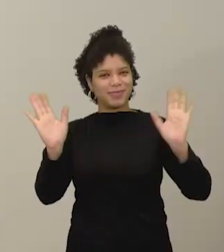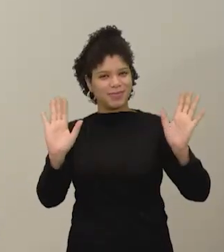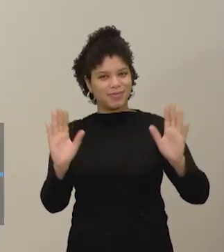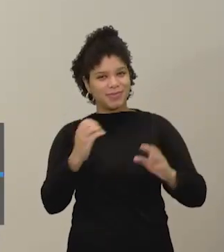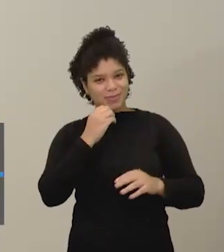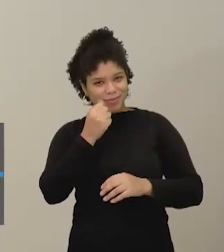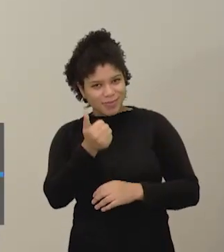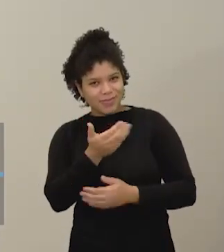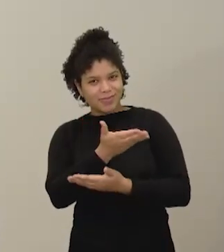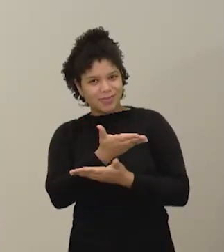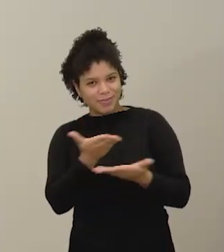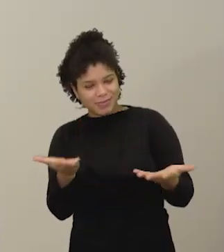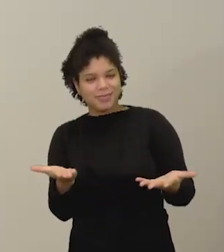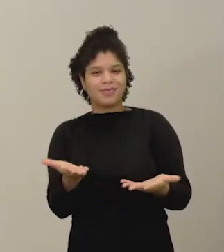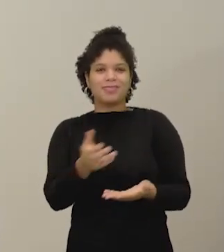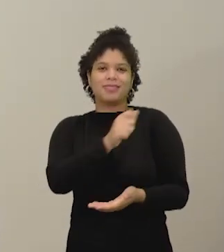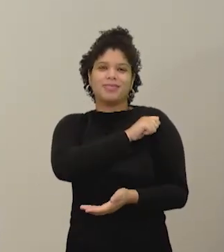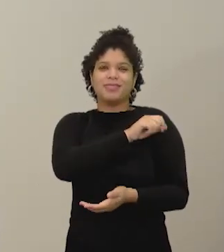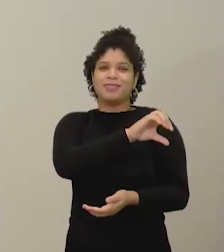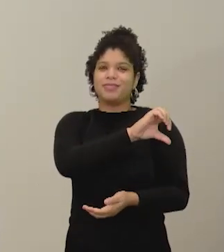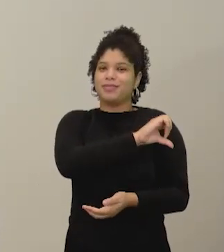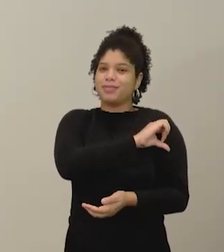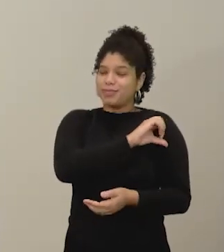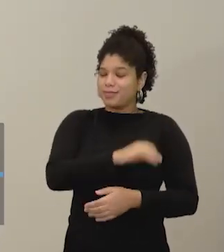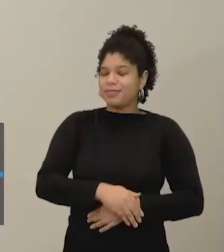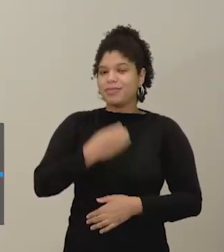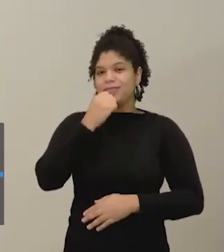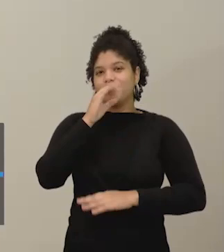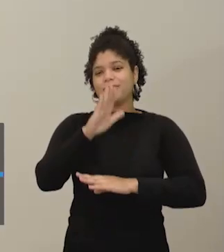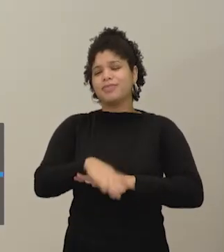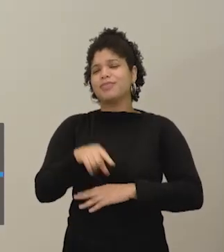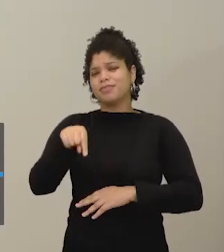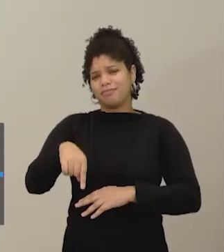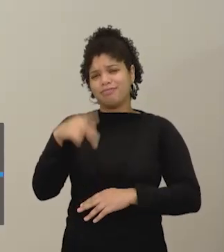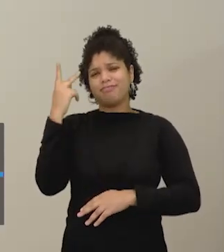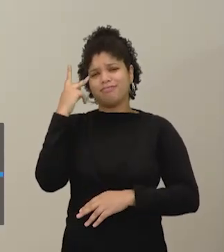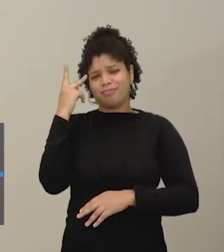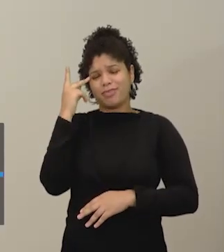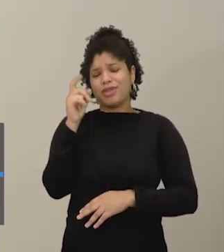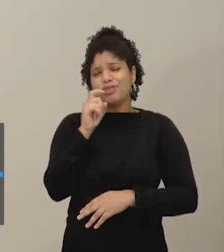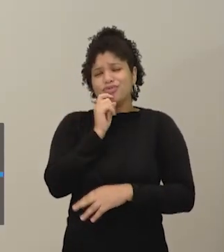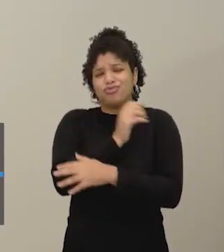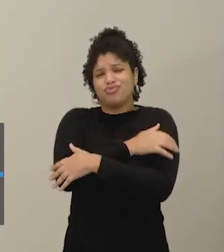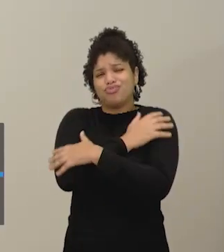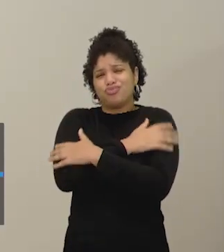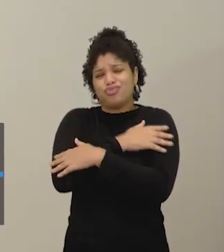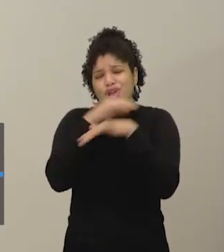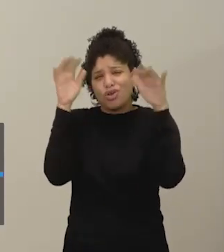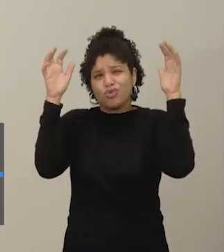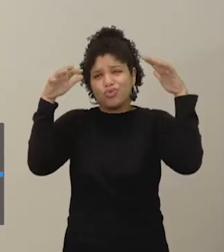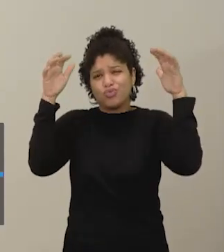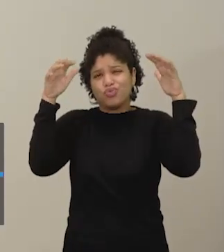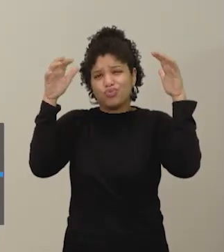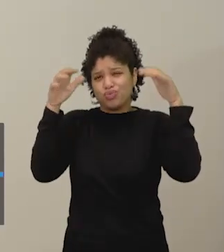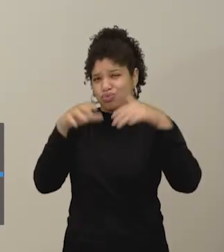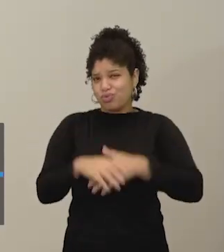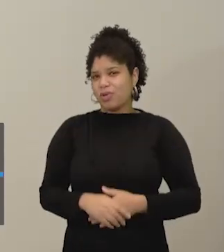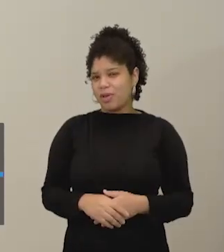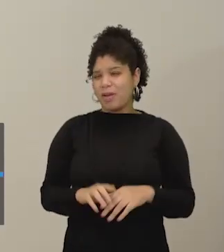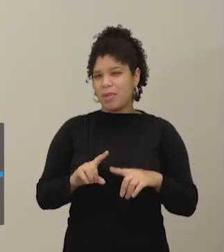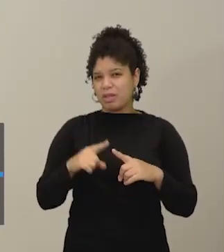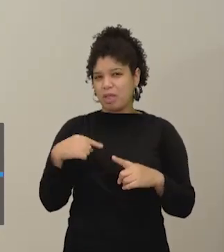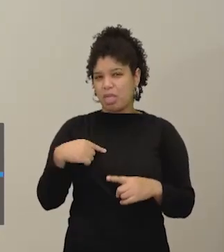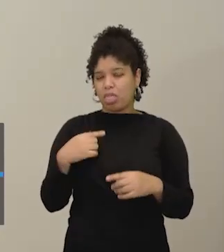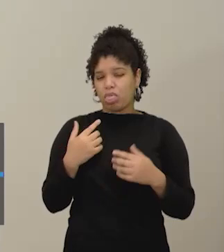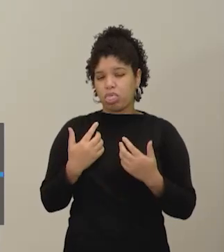Olá, turma do nono ano, tudo bem? Boa tarde. Aqui em São Paulo tá um friozinho, uma chuva, mas não vamos desanimar não,